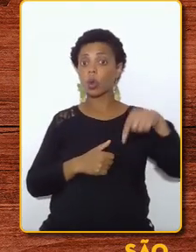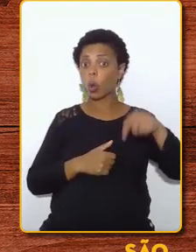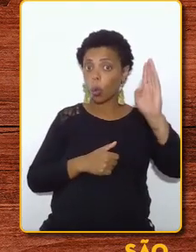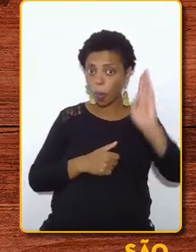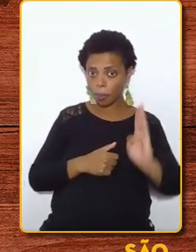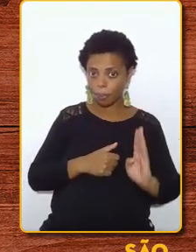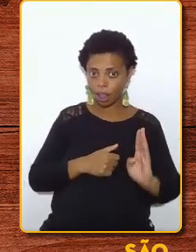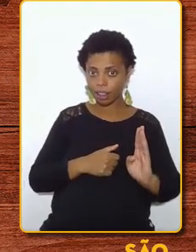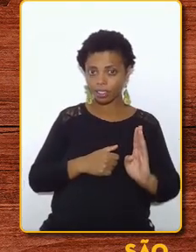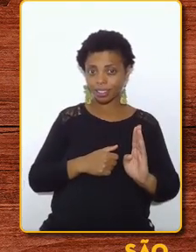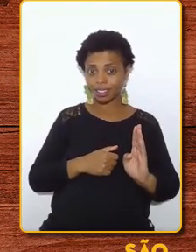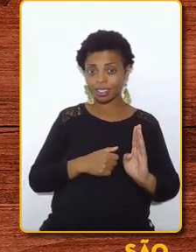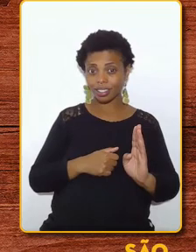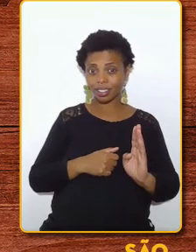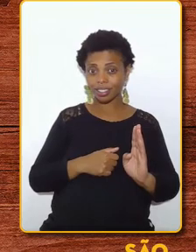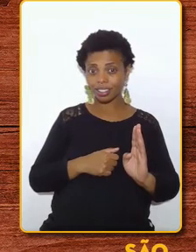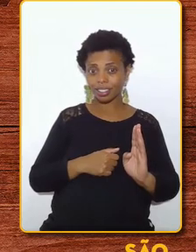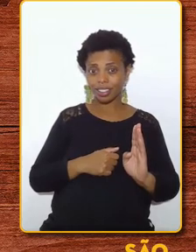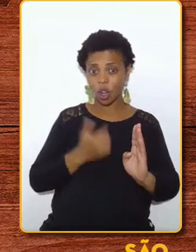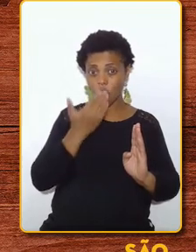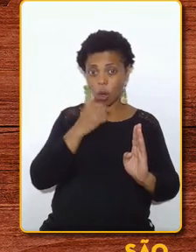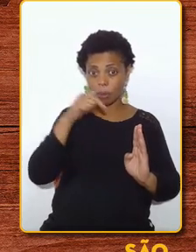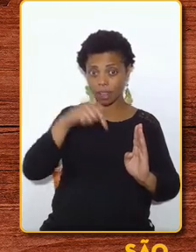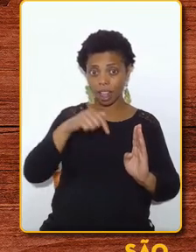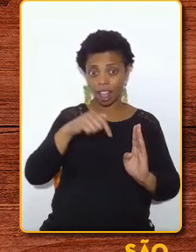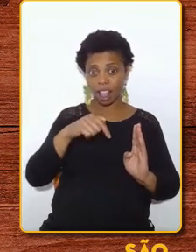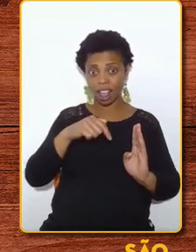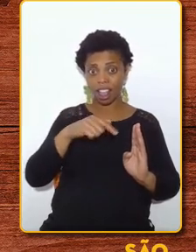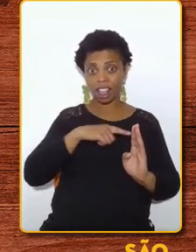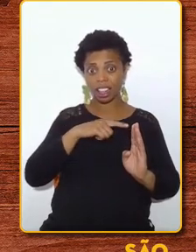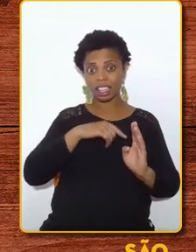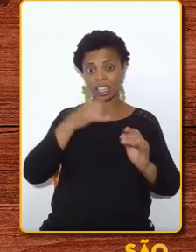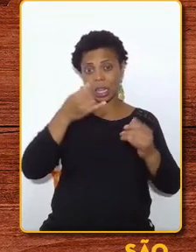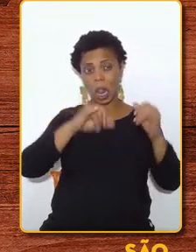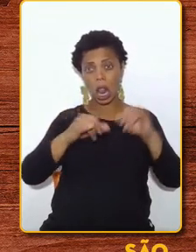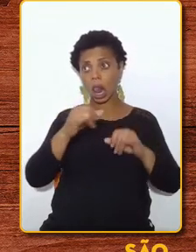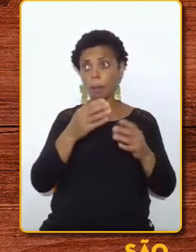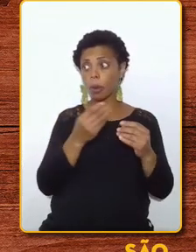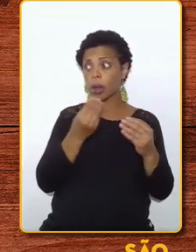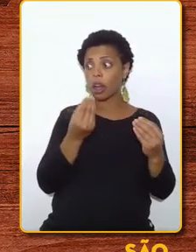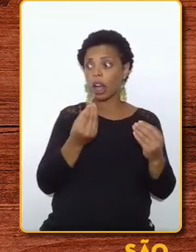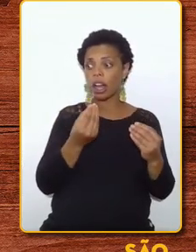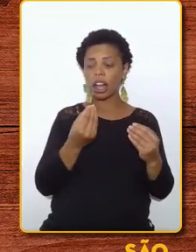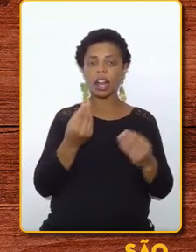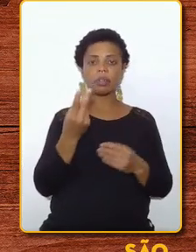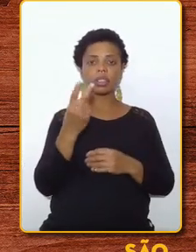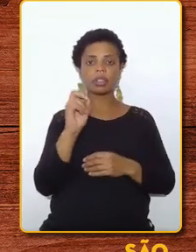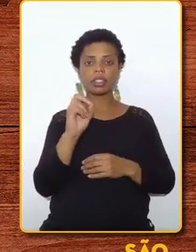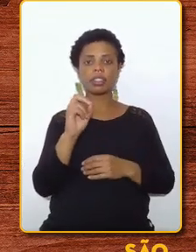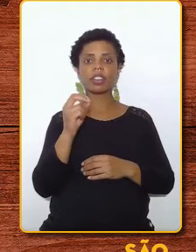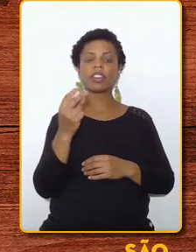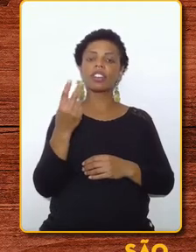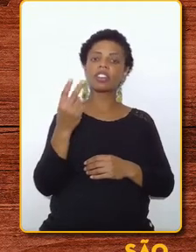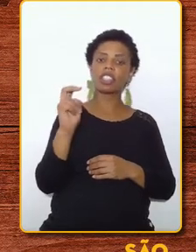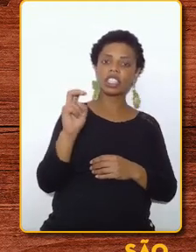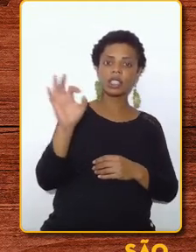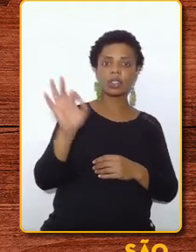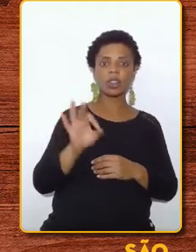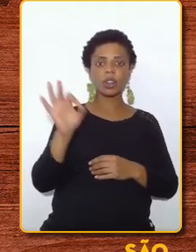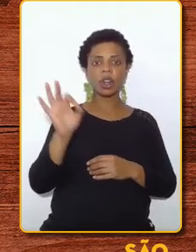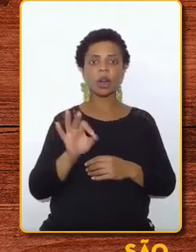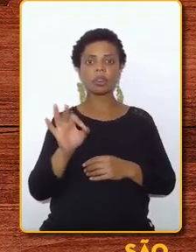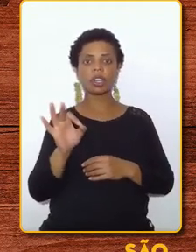a alimentação brasileira de ultraprocessado está em torno de 20%, 25%. Nos Estados Unidos, na Inglaterra, é